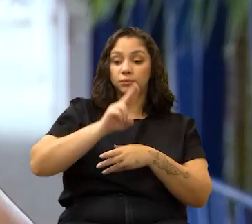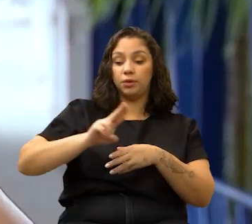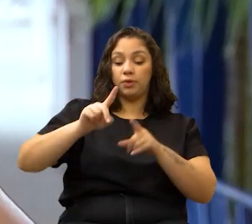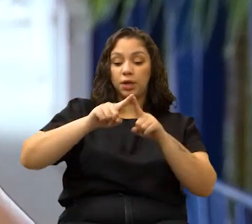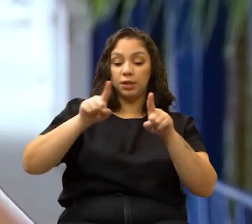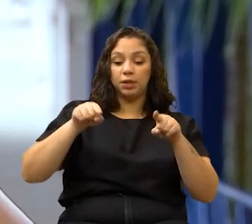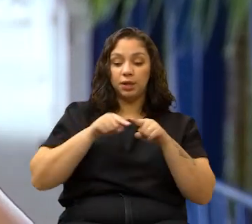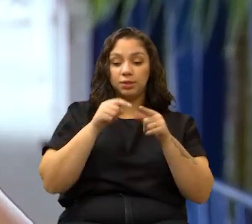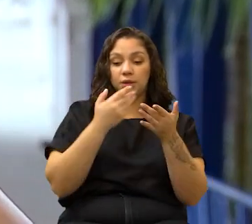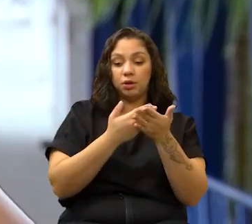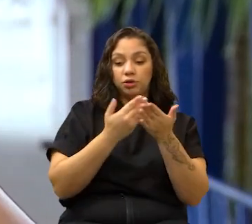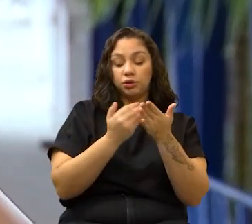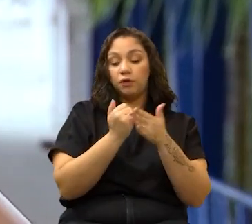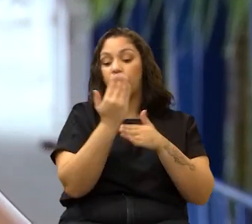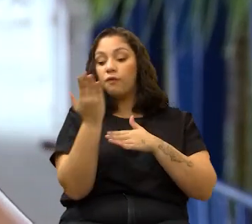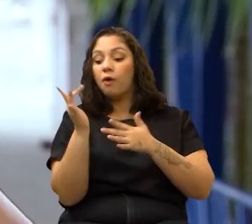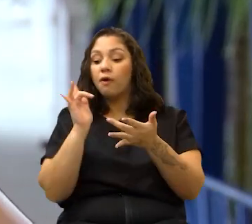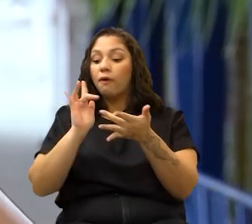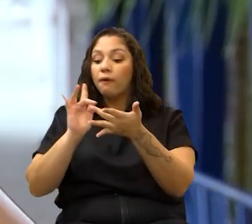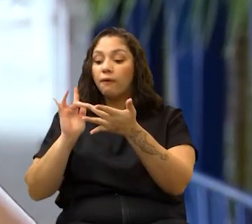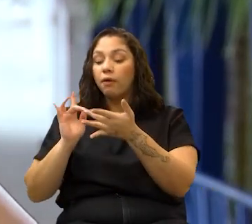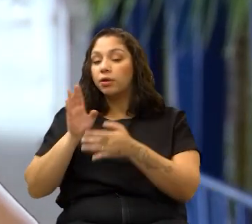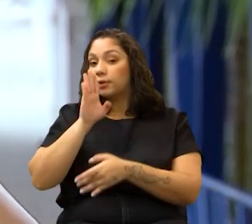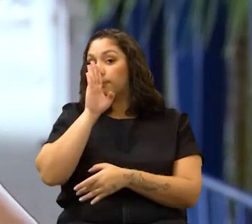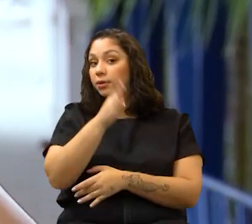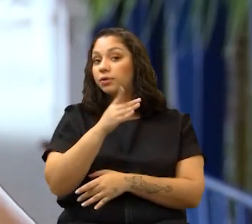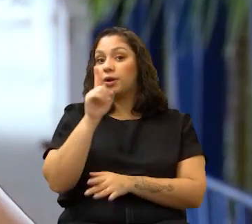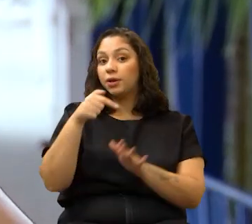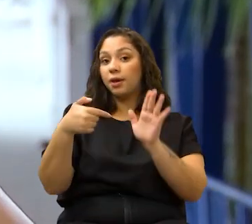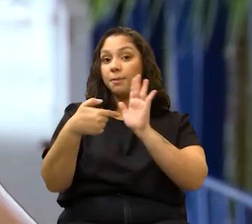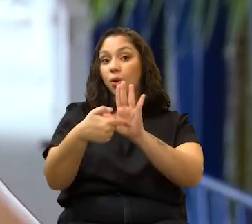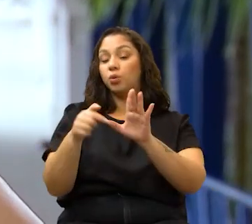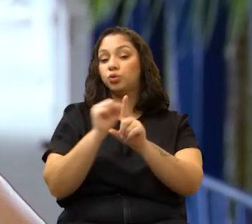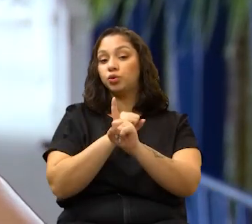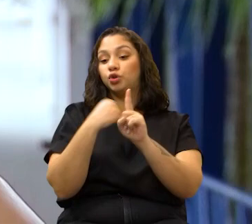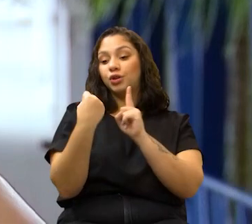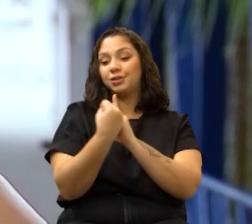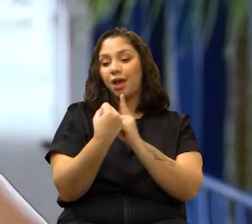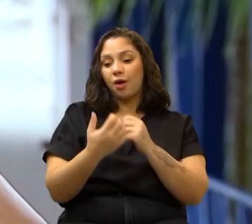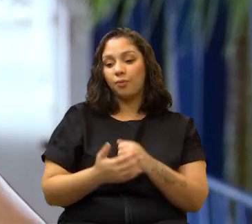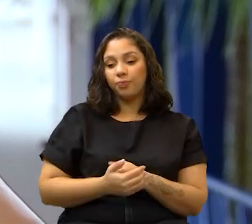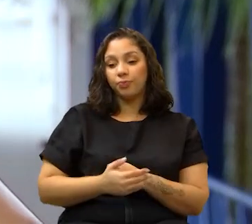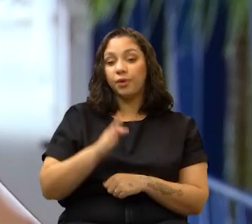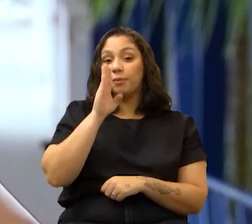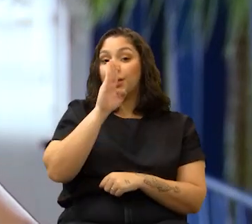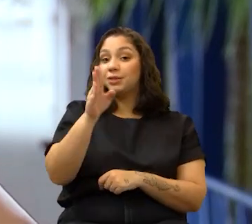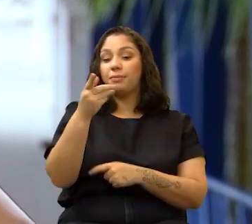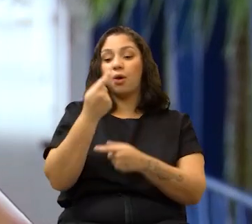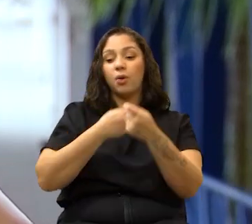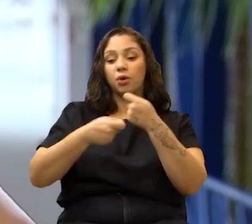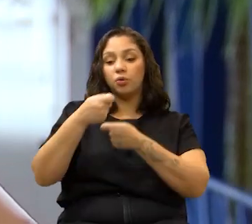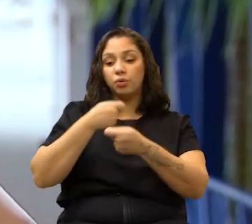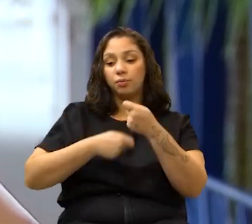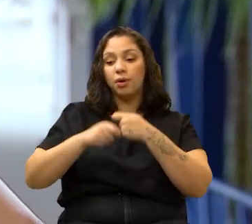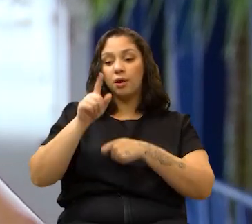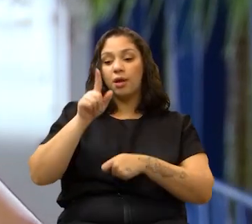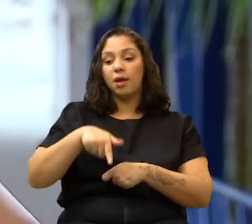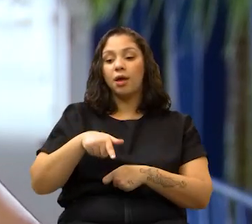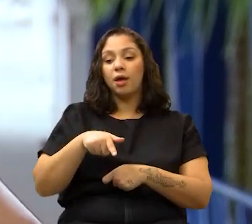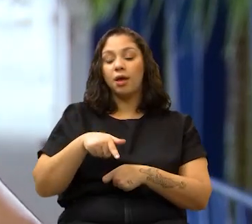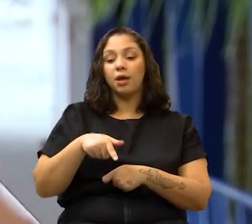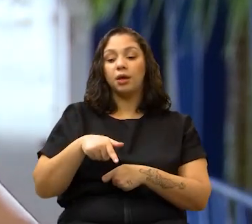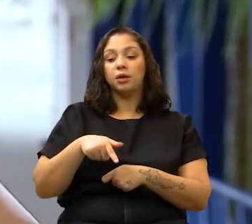da sala de aula e ter o contato principalmente com um apontamento social, um indicador principalmente econômico. Eu acho que é